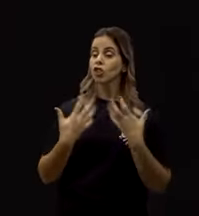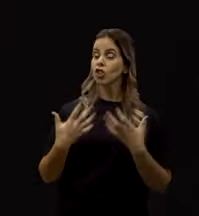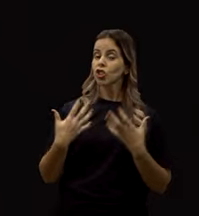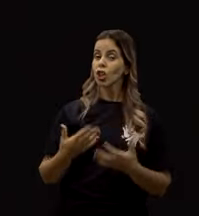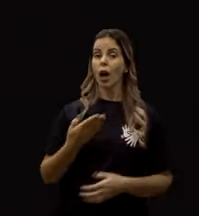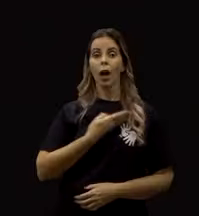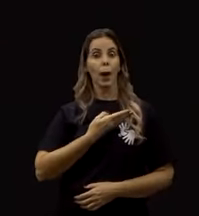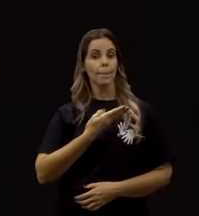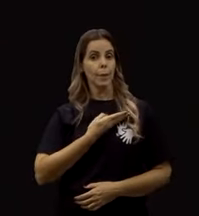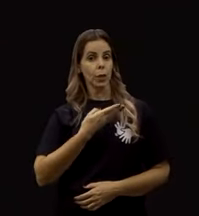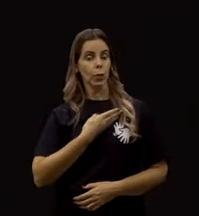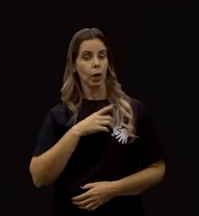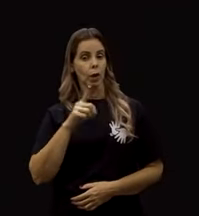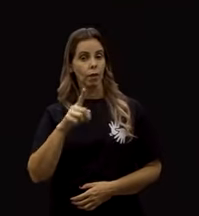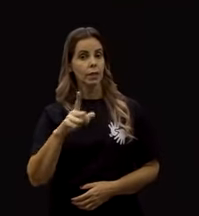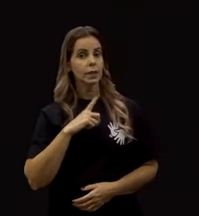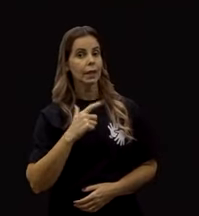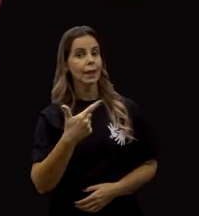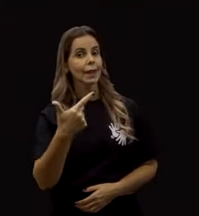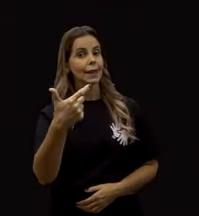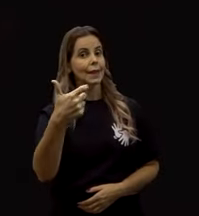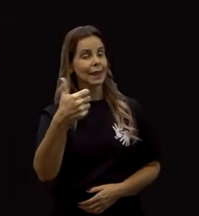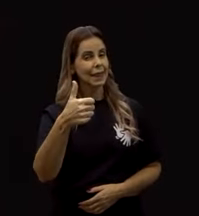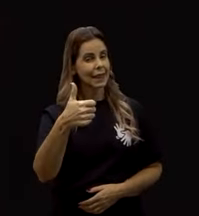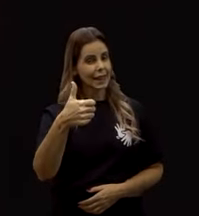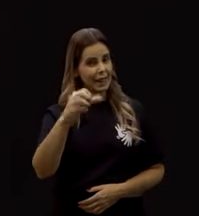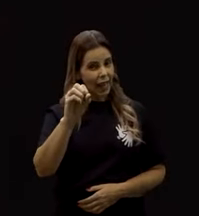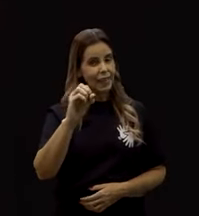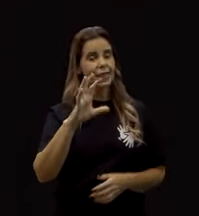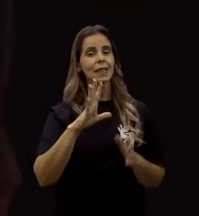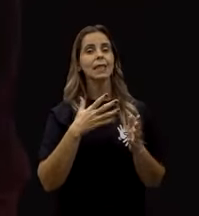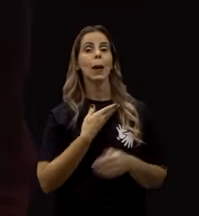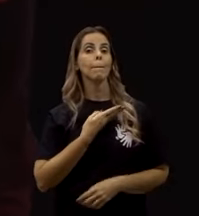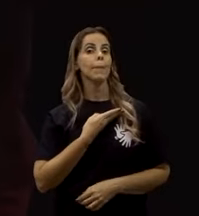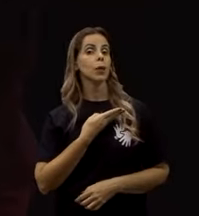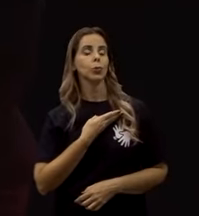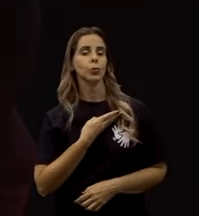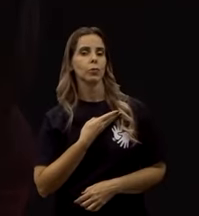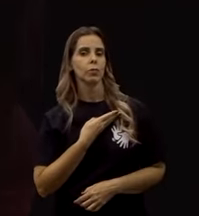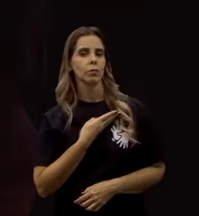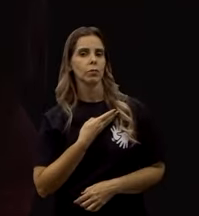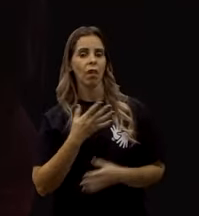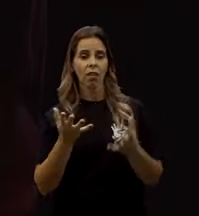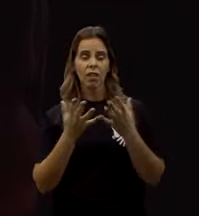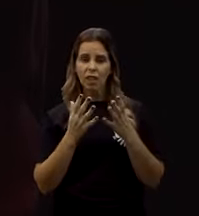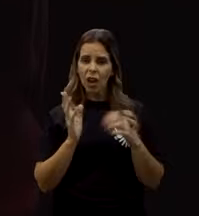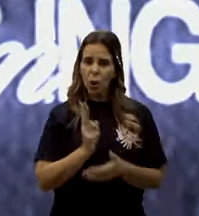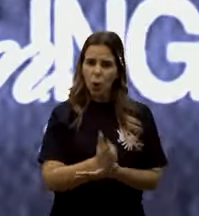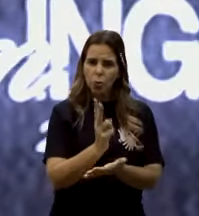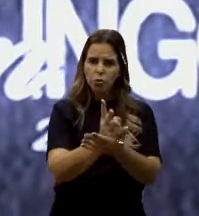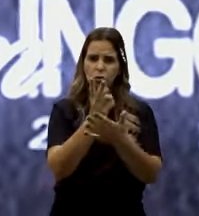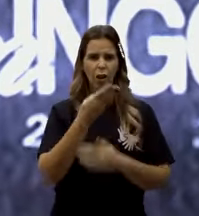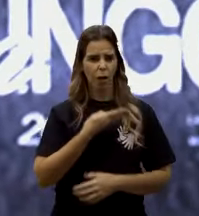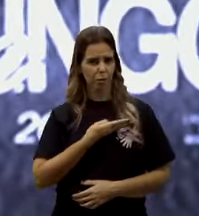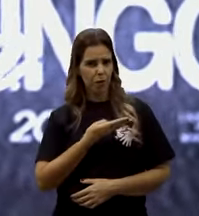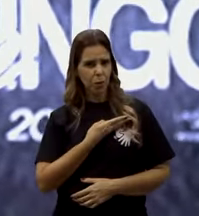seus amigos lá você tem 10 amigos que mania que doença emocional é essa de ficar mantendo gente chata na tua vida irmão